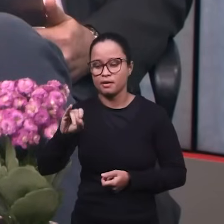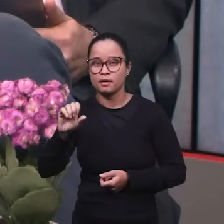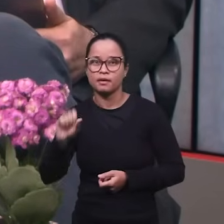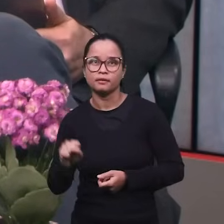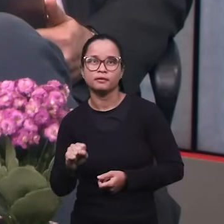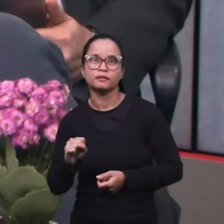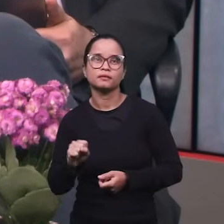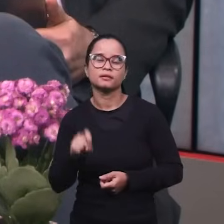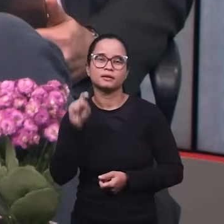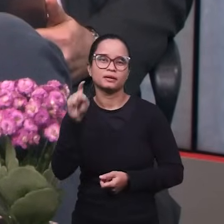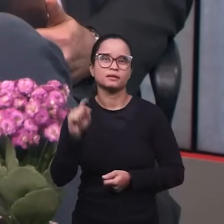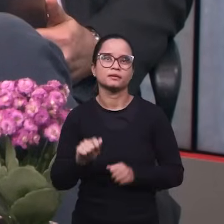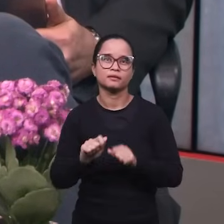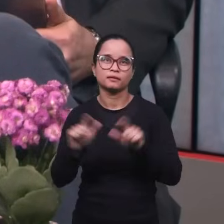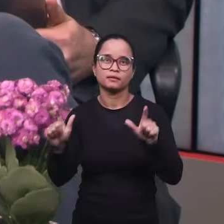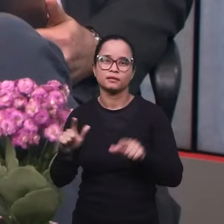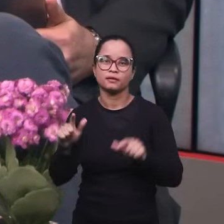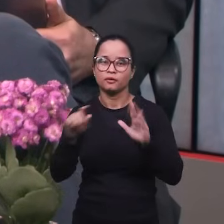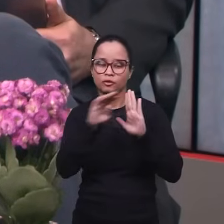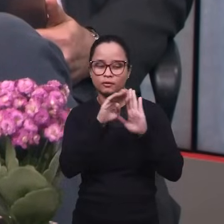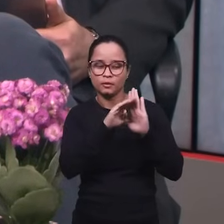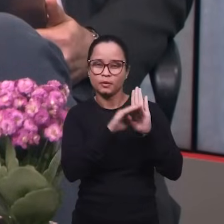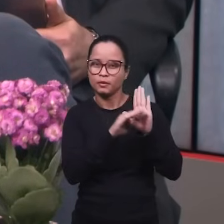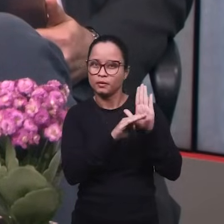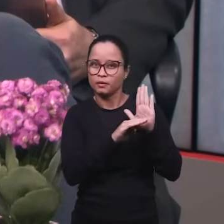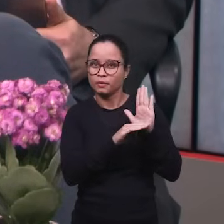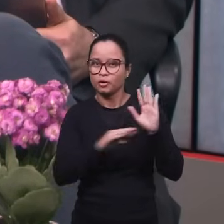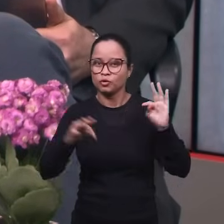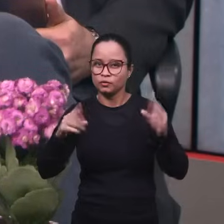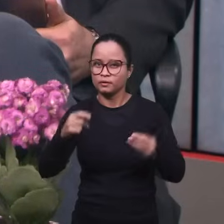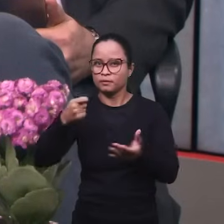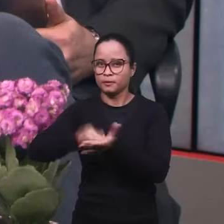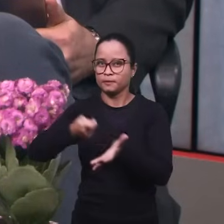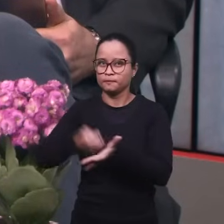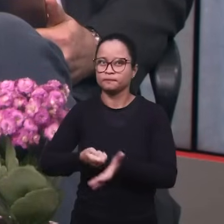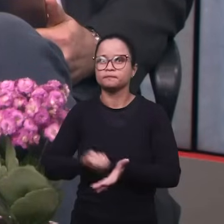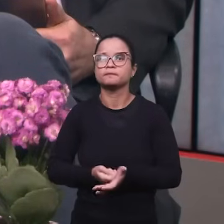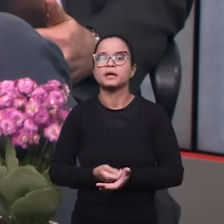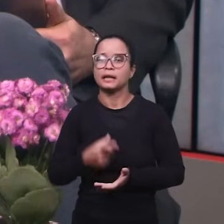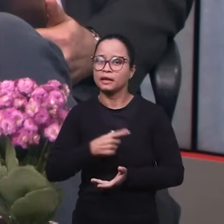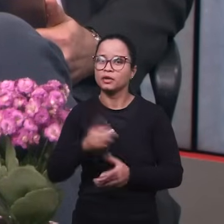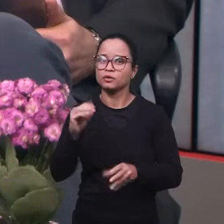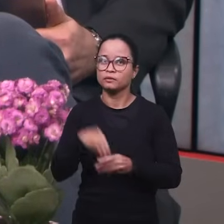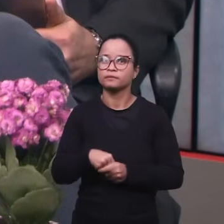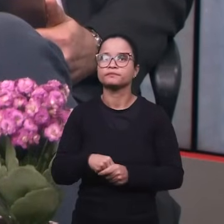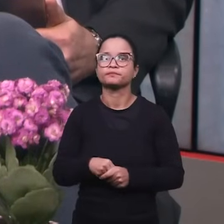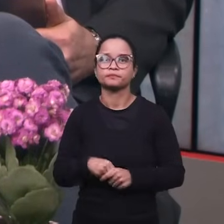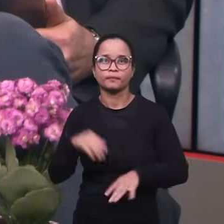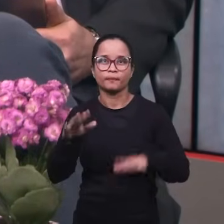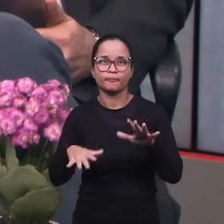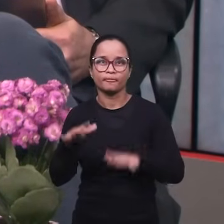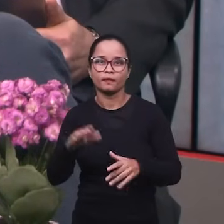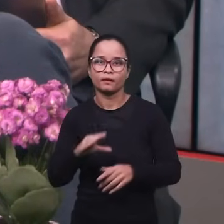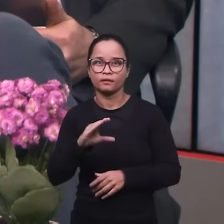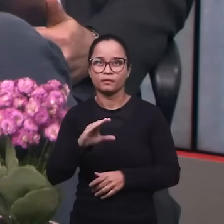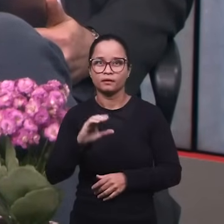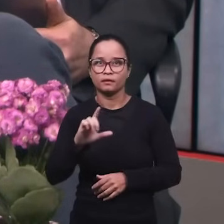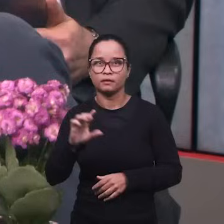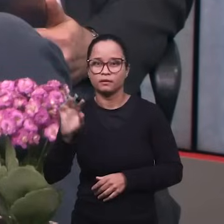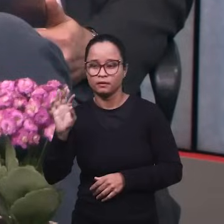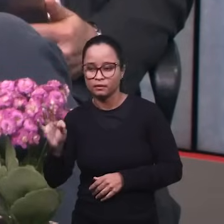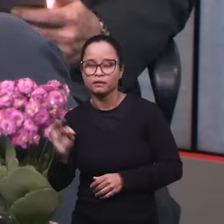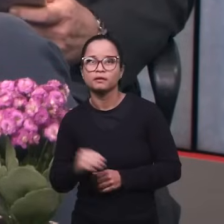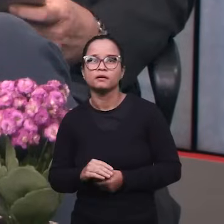extrato previdenciário. Clica lá e olha se as suas contribuições, tudo que você contribuiu está constando. Porque às vezes, olha só, quem é